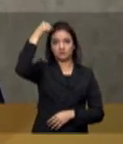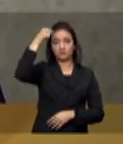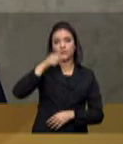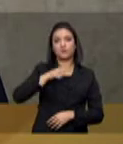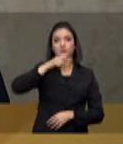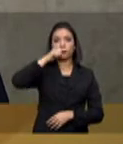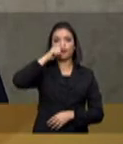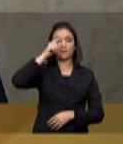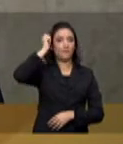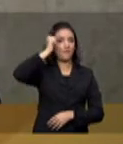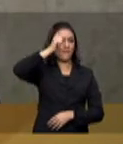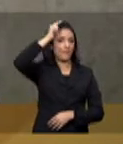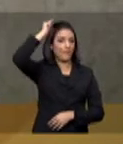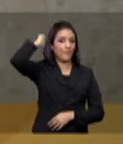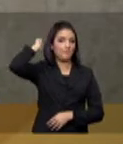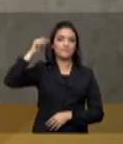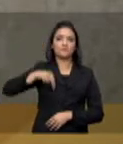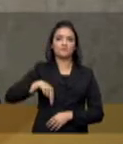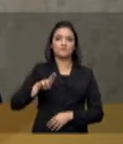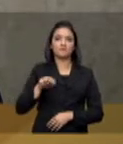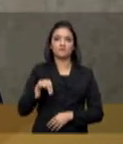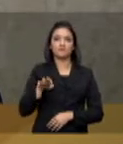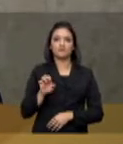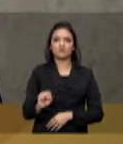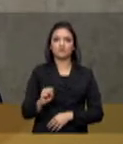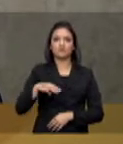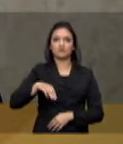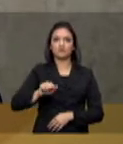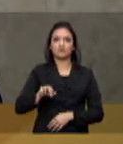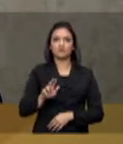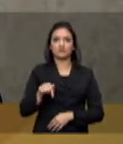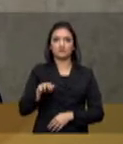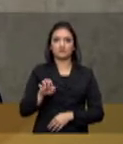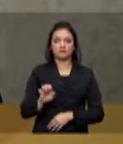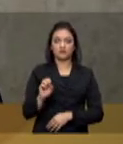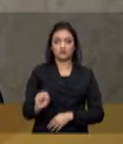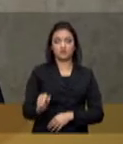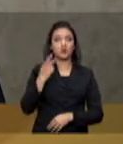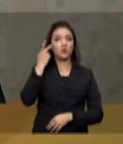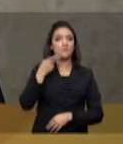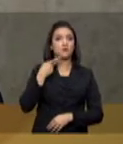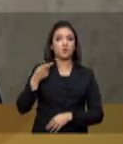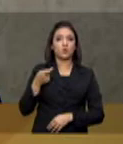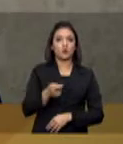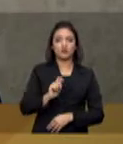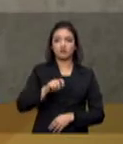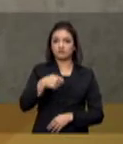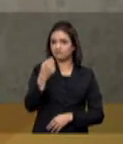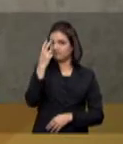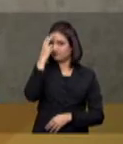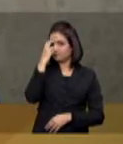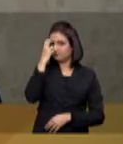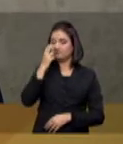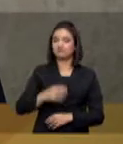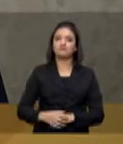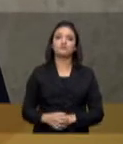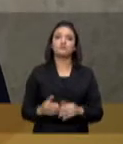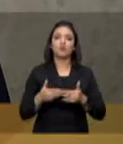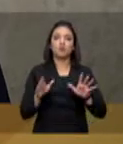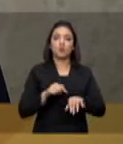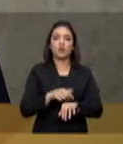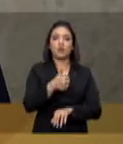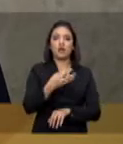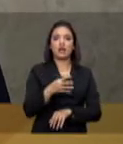Fachin, Alexandre de Moraes e Nunes Marques. Procurador-Geral da República, Dr. Antônio Augusto Brandão de Aras. Abriu-se a sessão